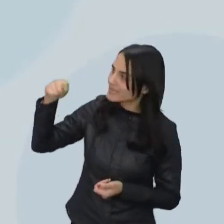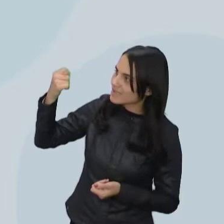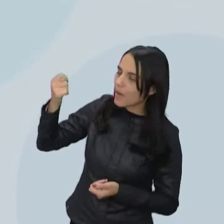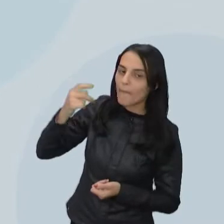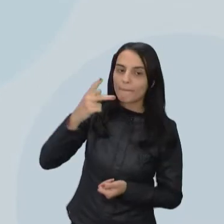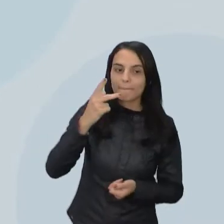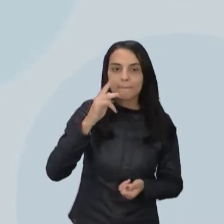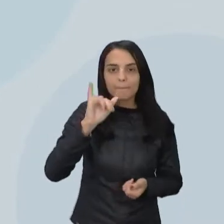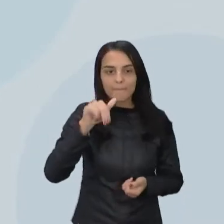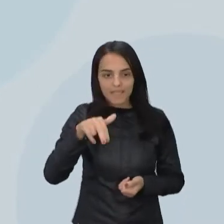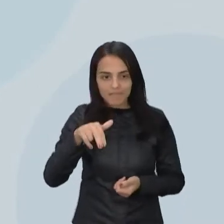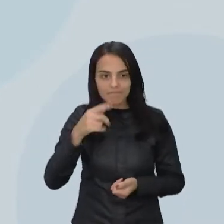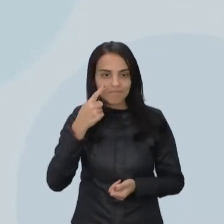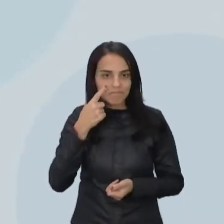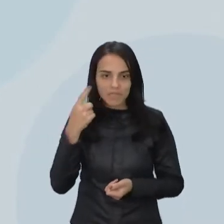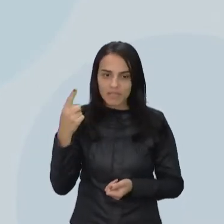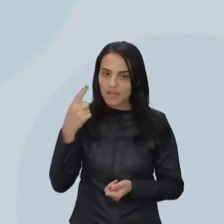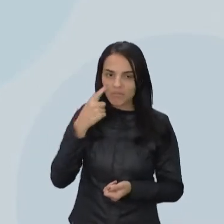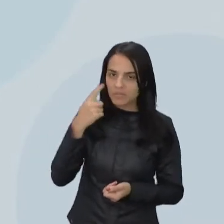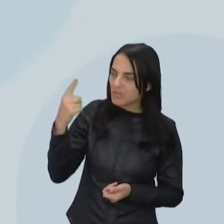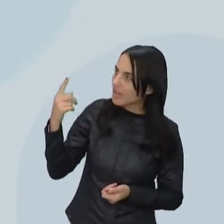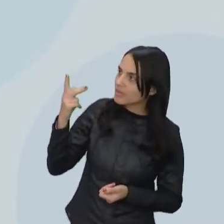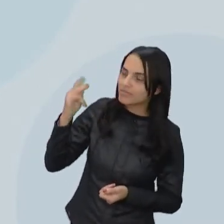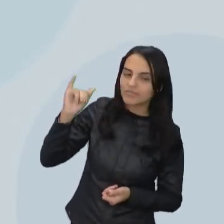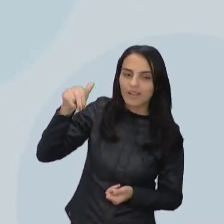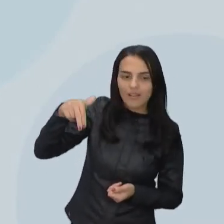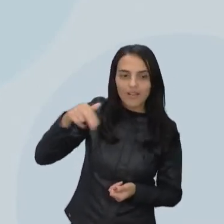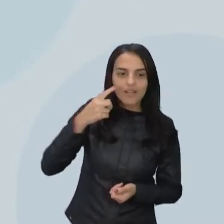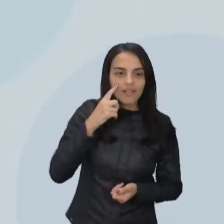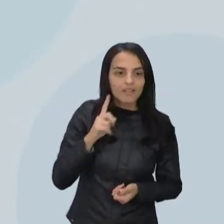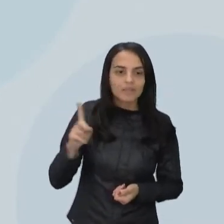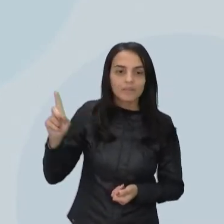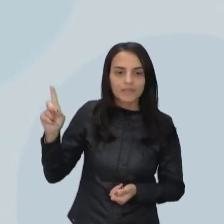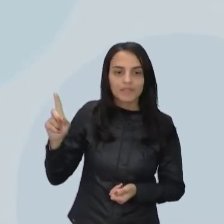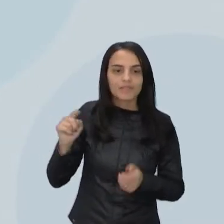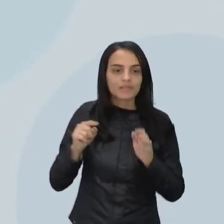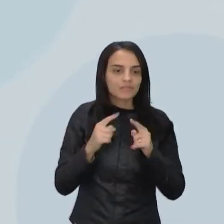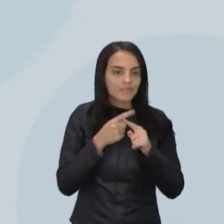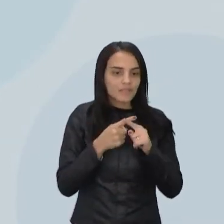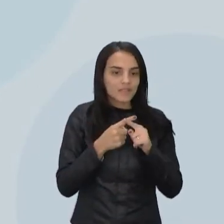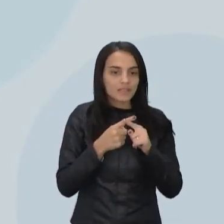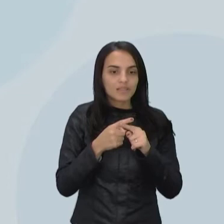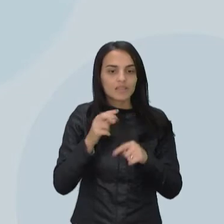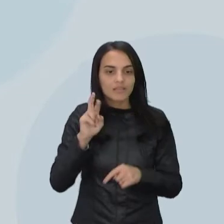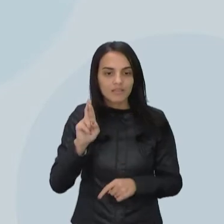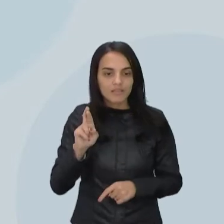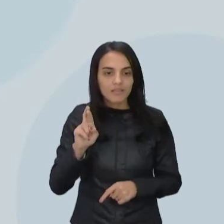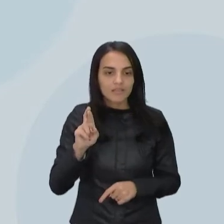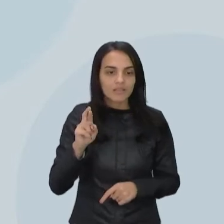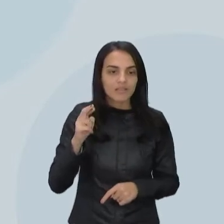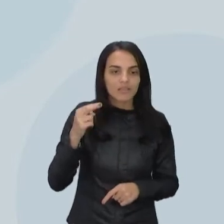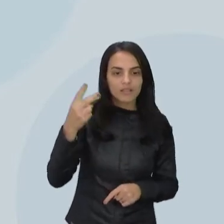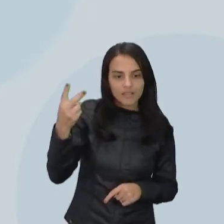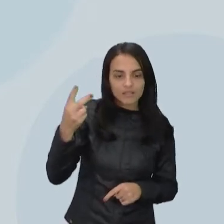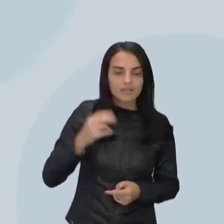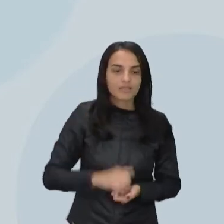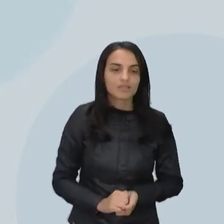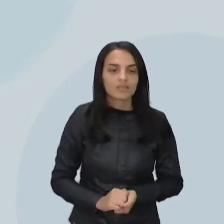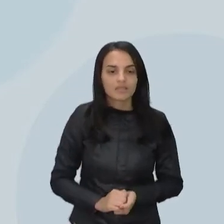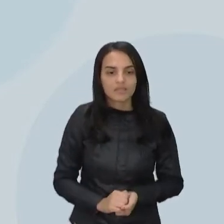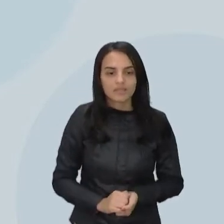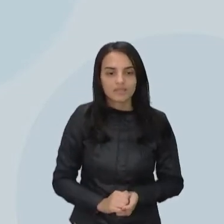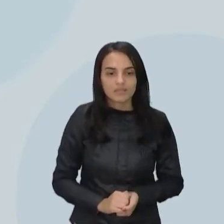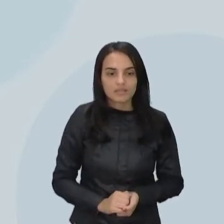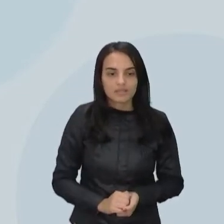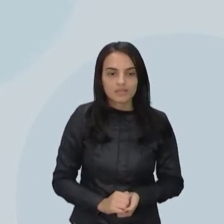ao quadrado. E aí a gente pode fazer tranquilamente. Essa área aqui calculando, né, vai dar quanto, hein?